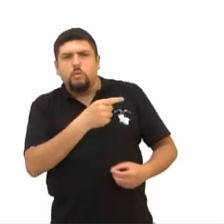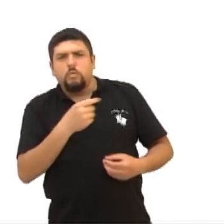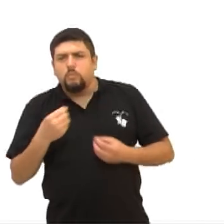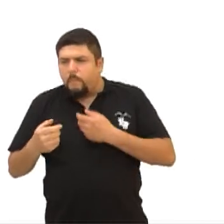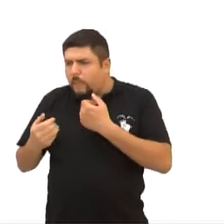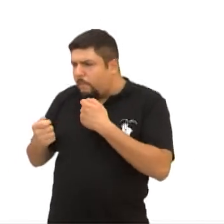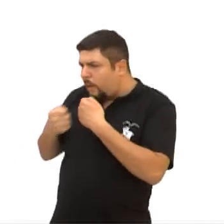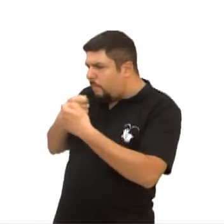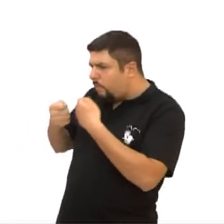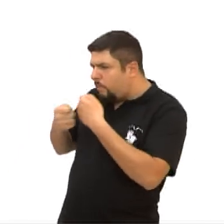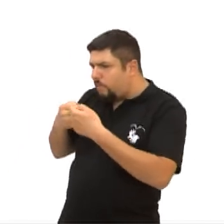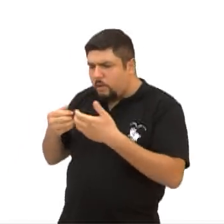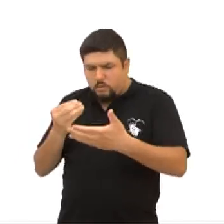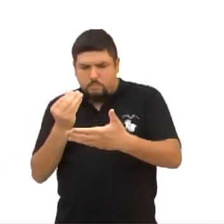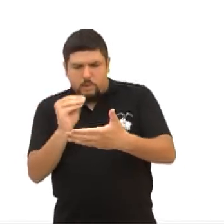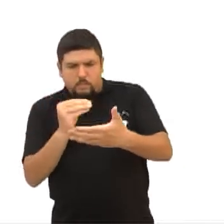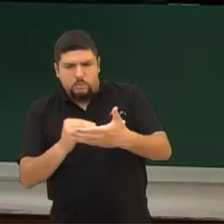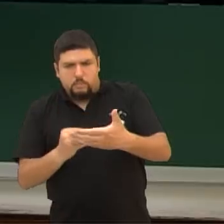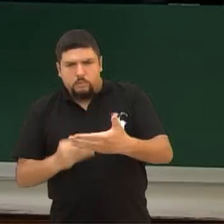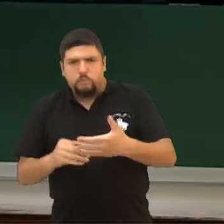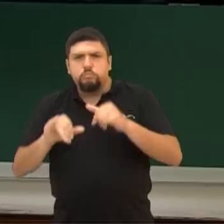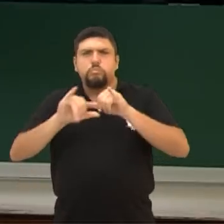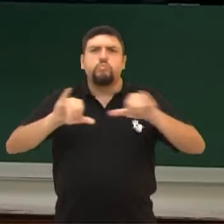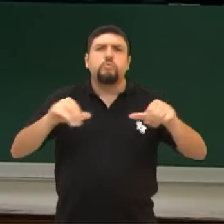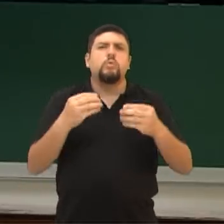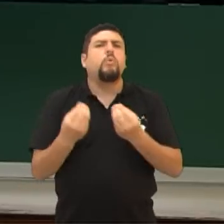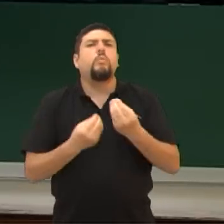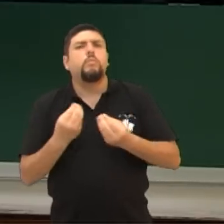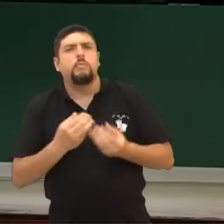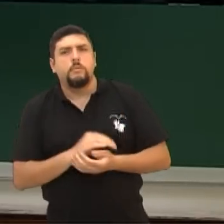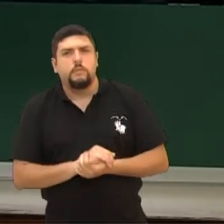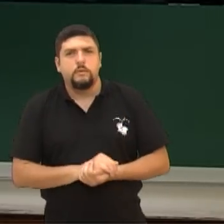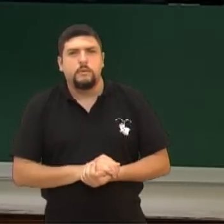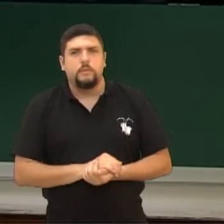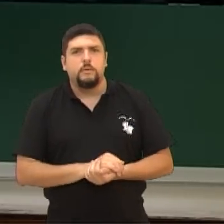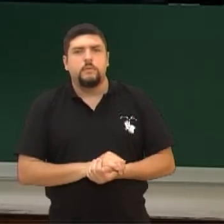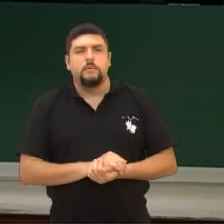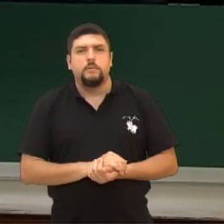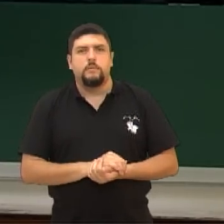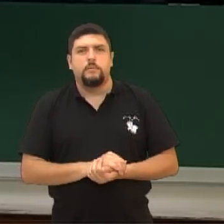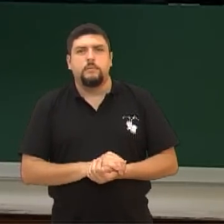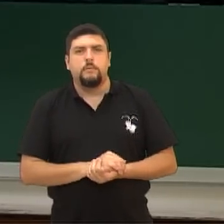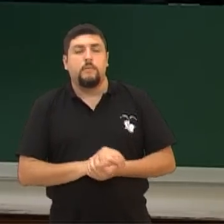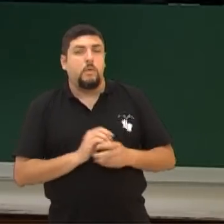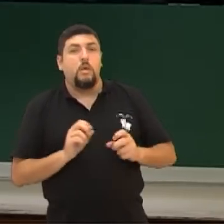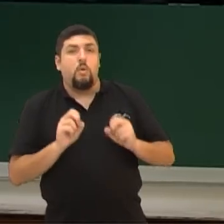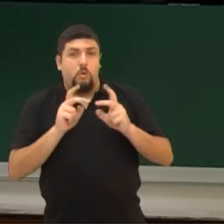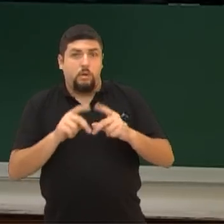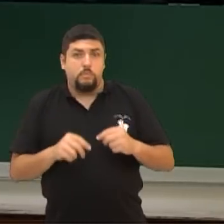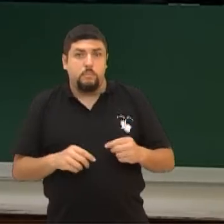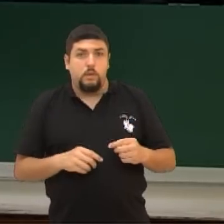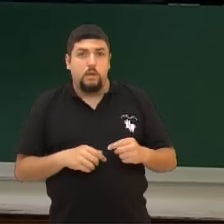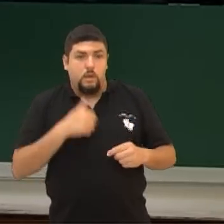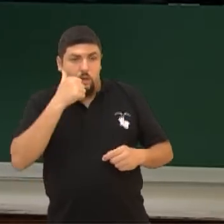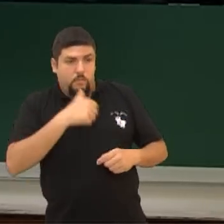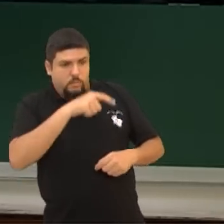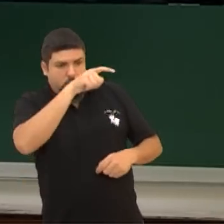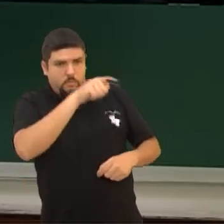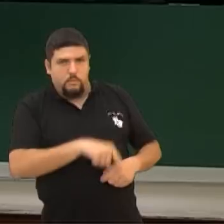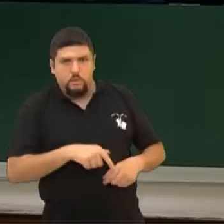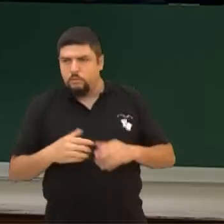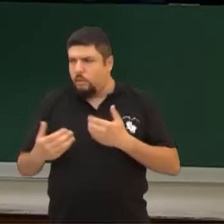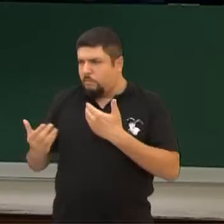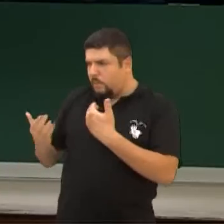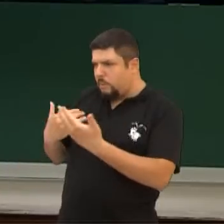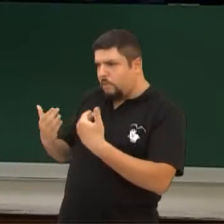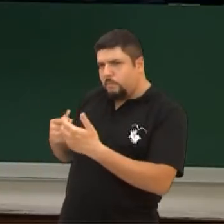e reproduziu tudo o que o entrevistado falou? Bom, ela conversou com o entrevistado e